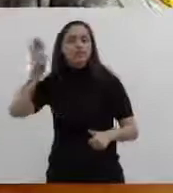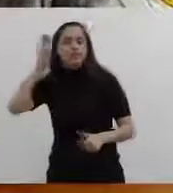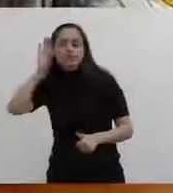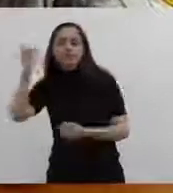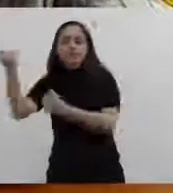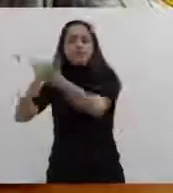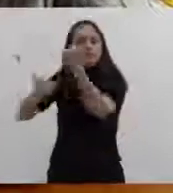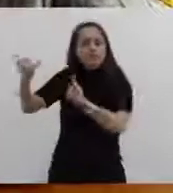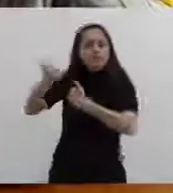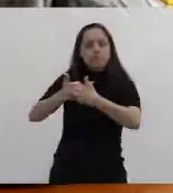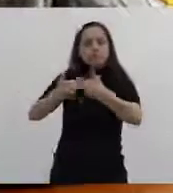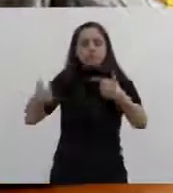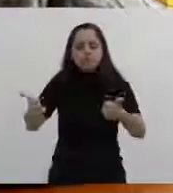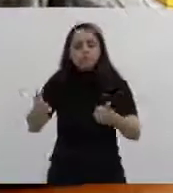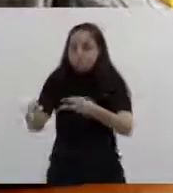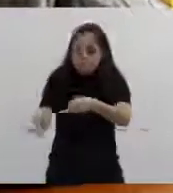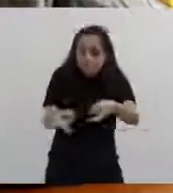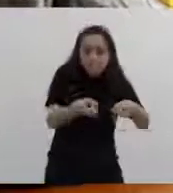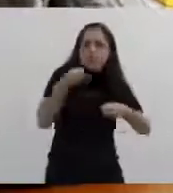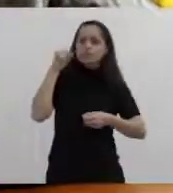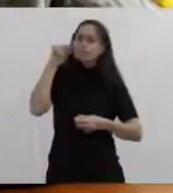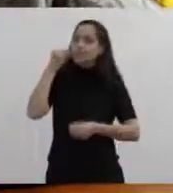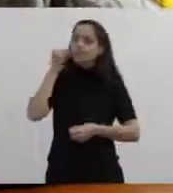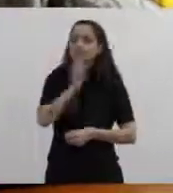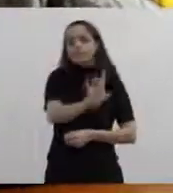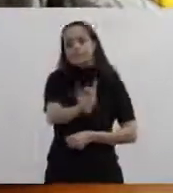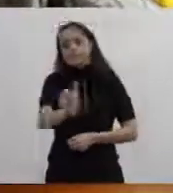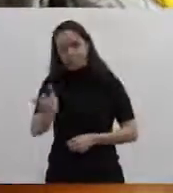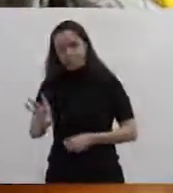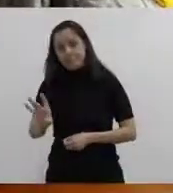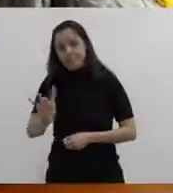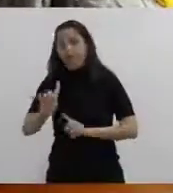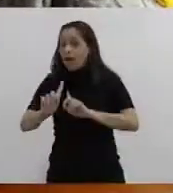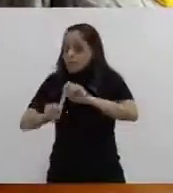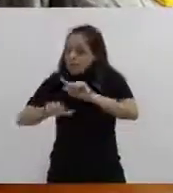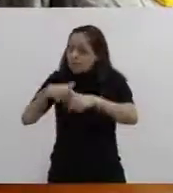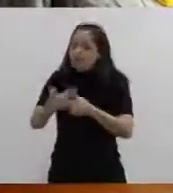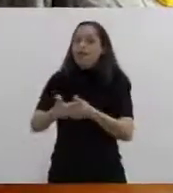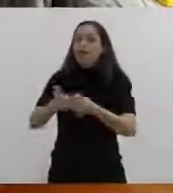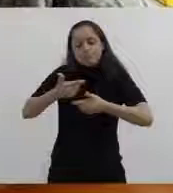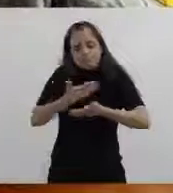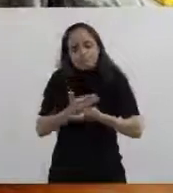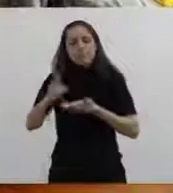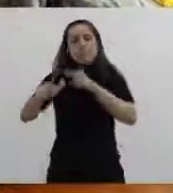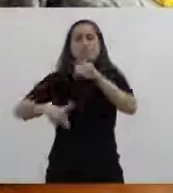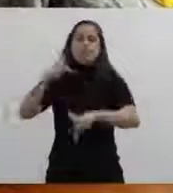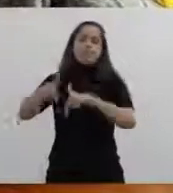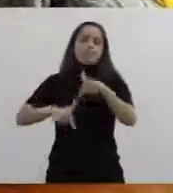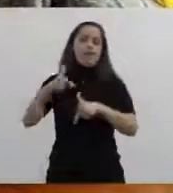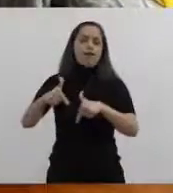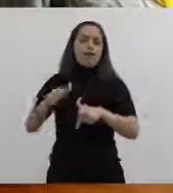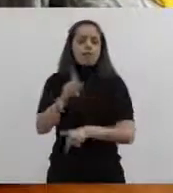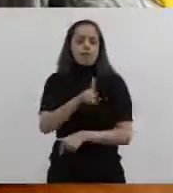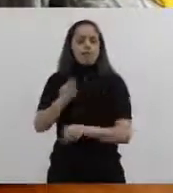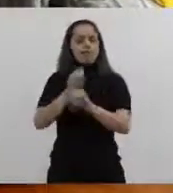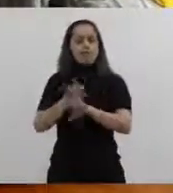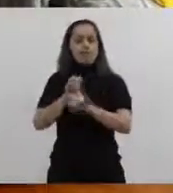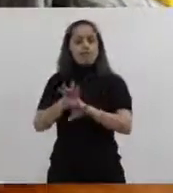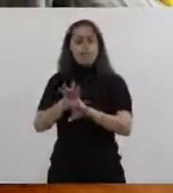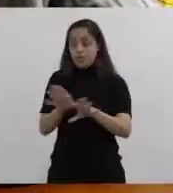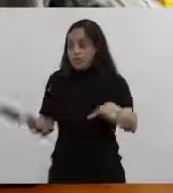outras experiências e depois fazer um trabalho de fazer docência com seus docentes, é isso.